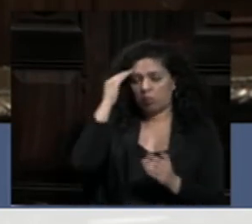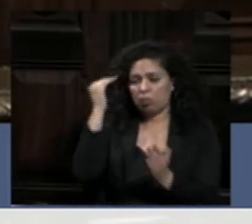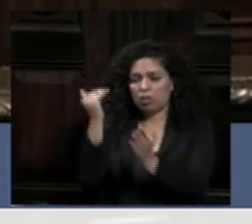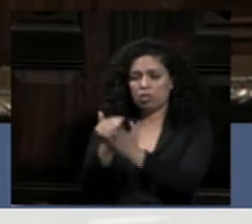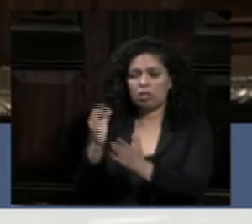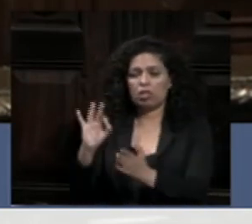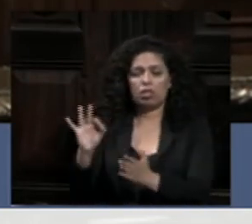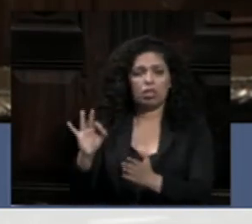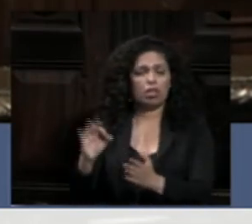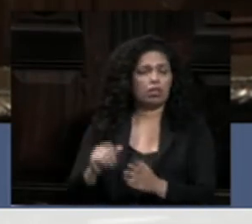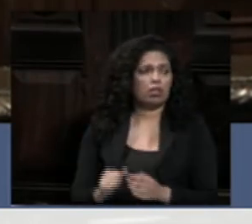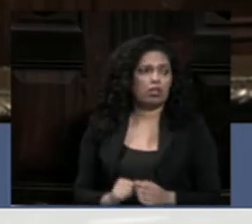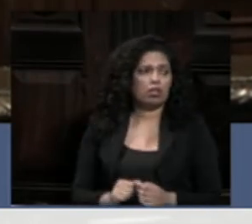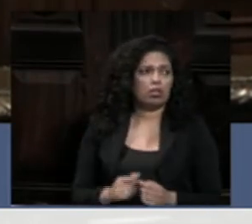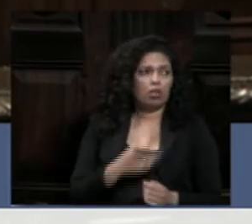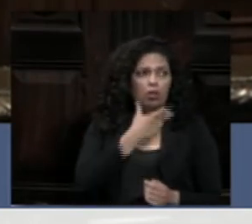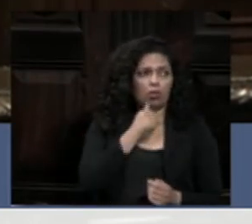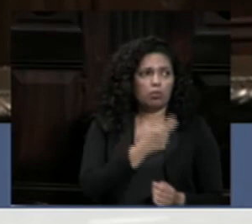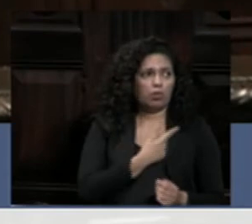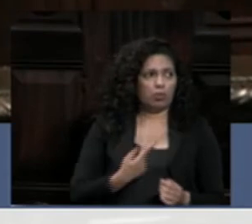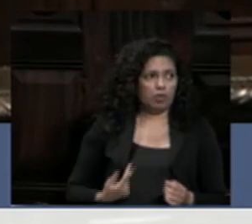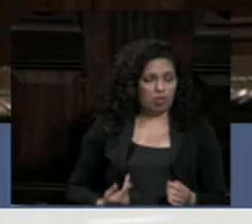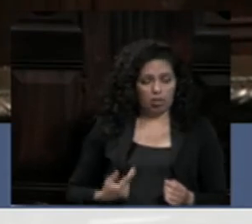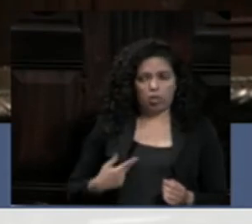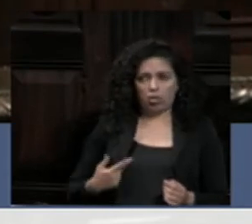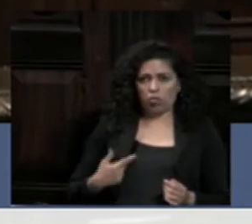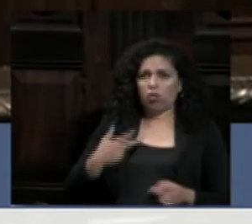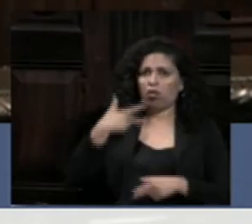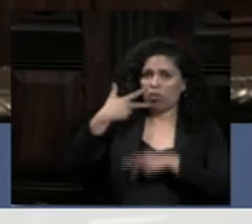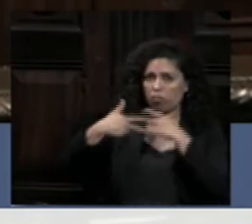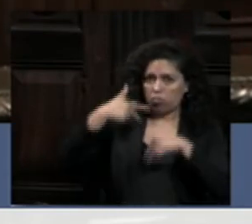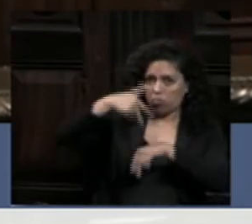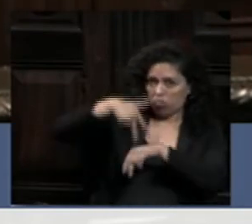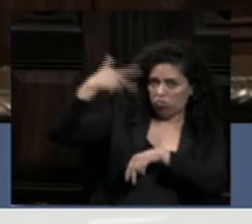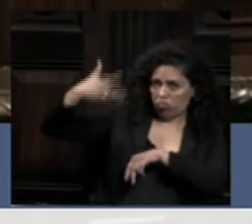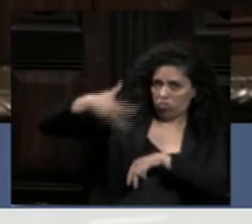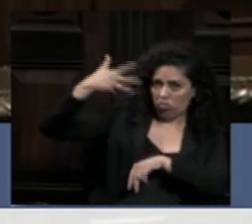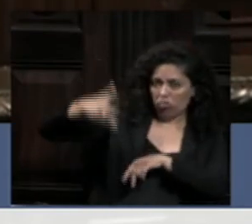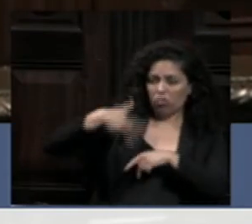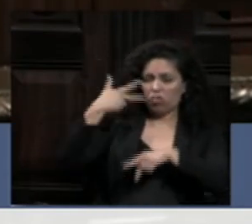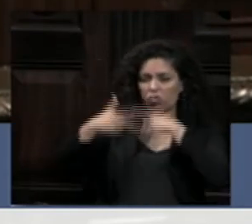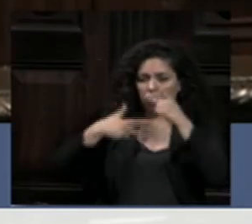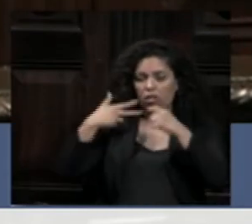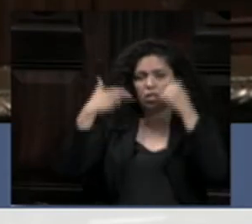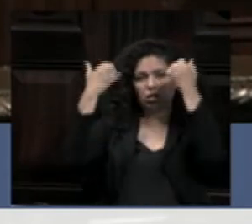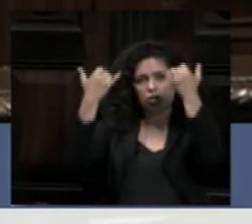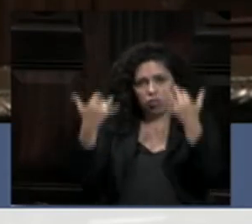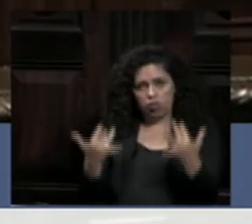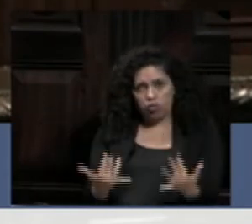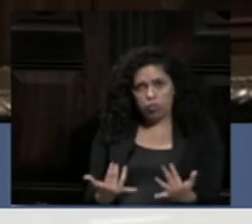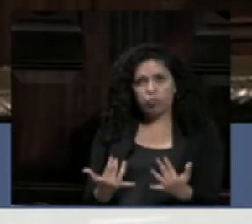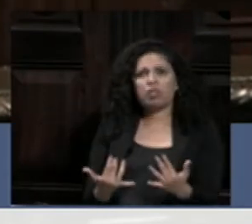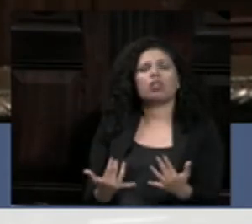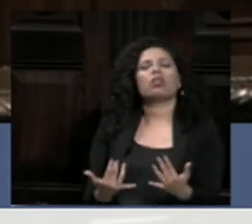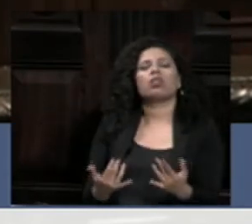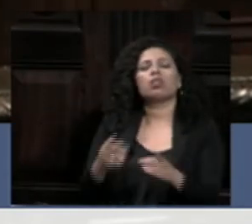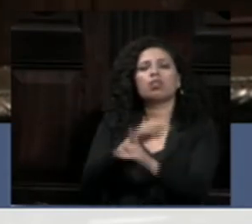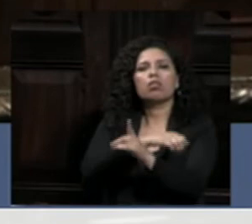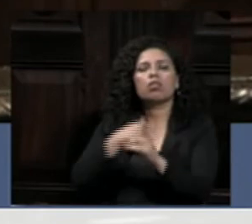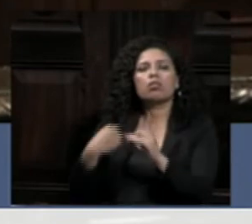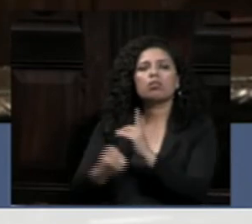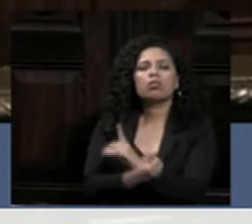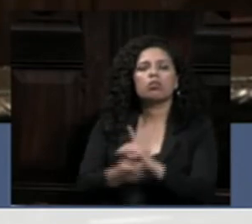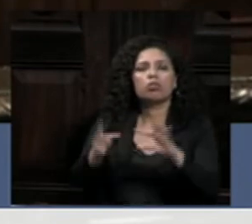senhor presidente, estou usando o meu espaço para dar essa satisfação à